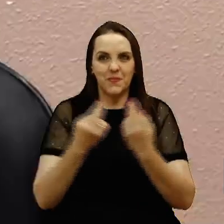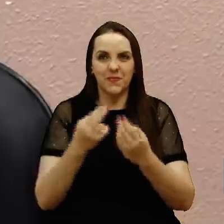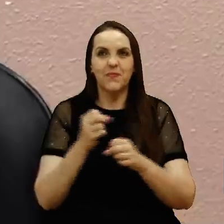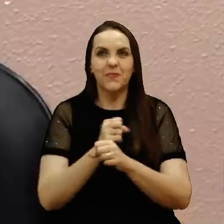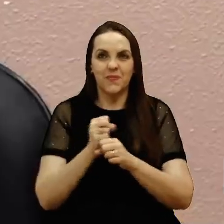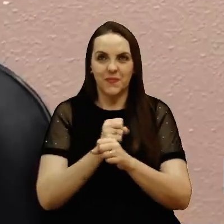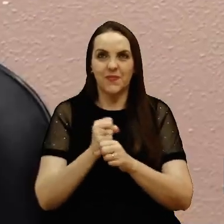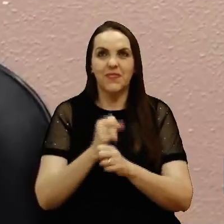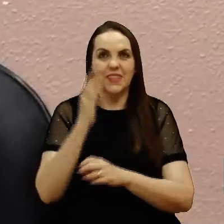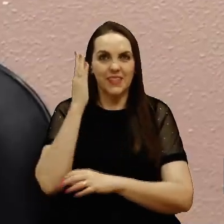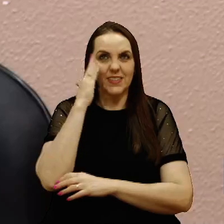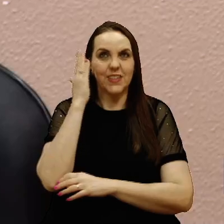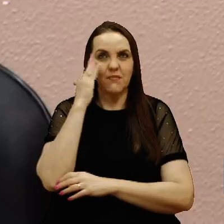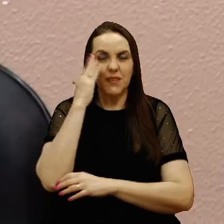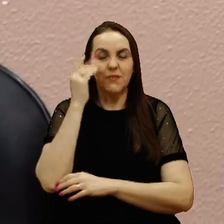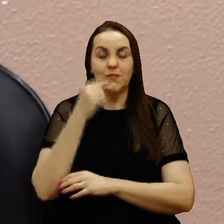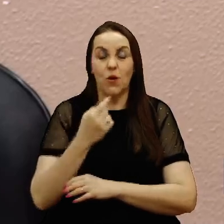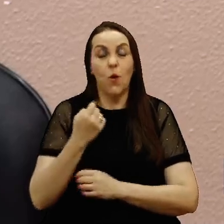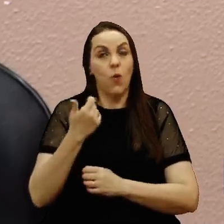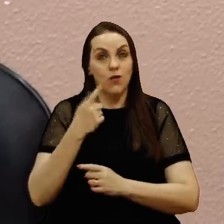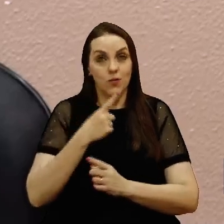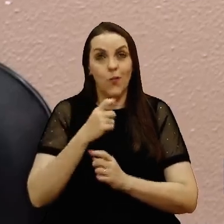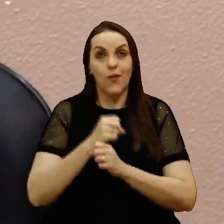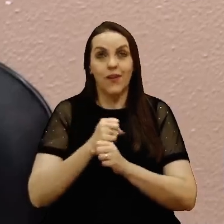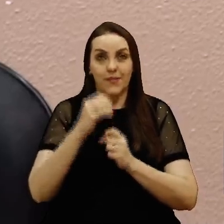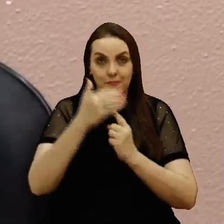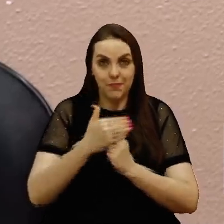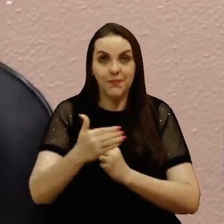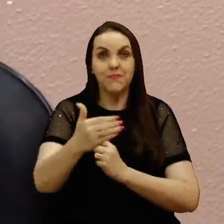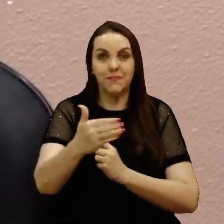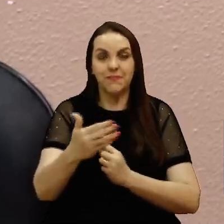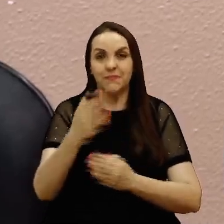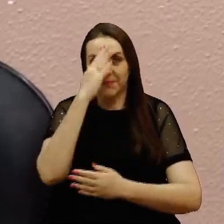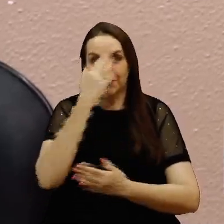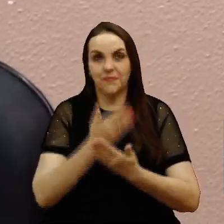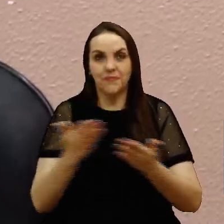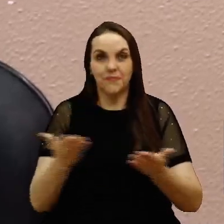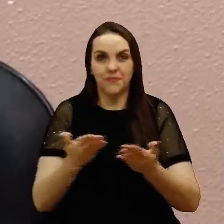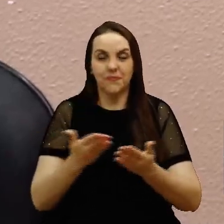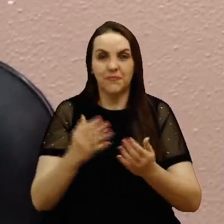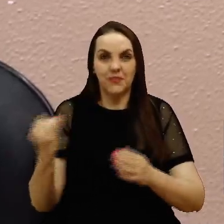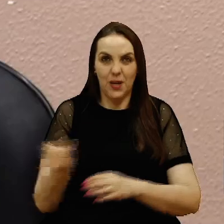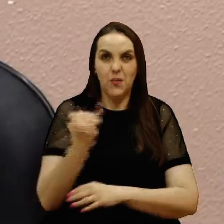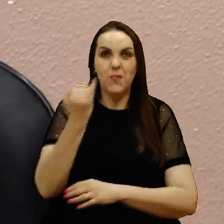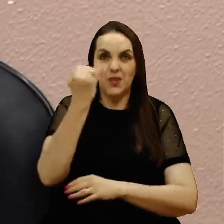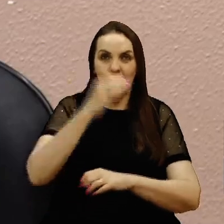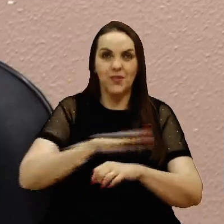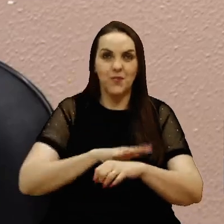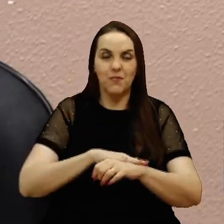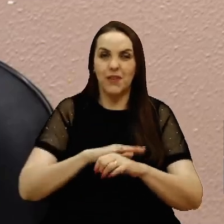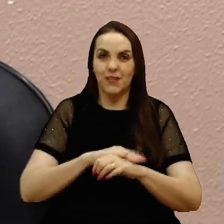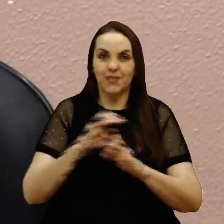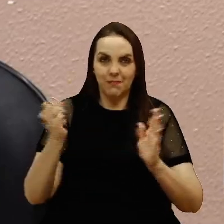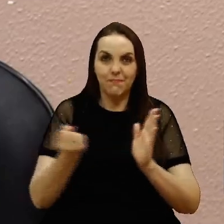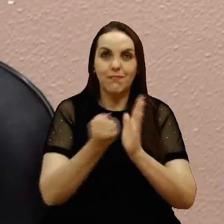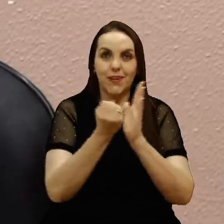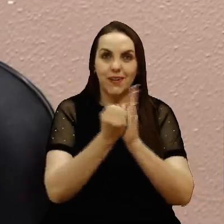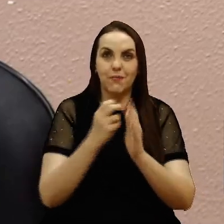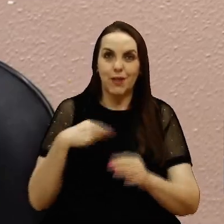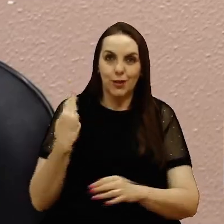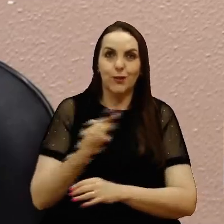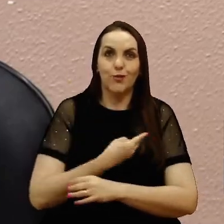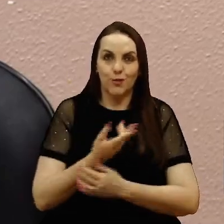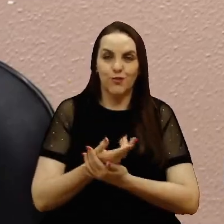quase um ano de mandato, então acredito que hoje é um momento importante e simbólico para todos e todas nós. Eu queria começar fazendo um voto